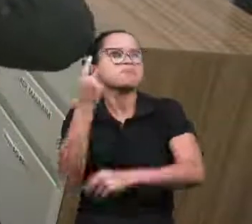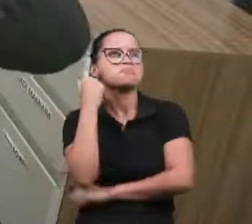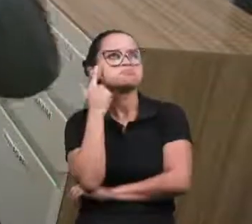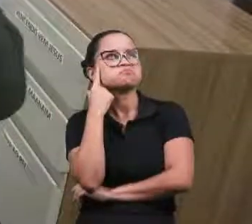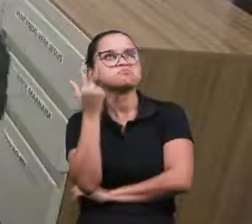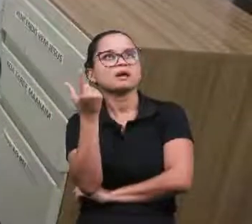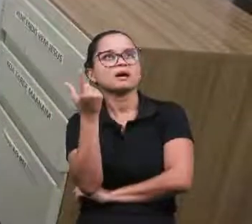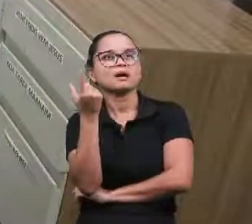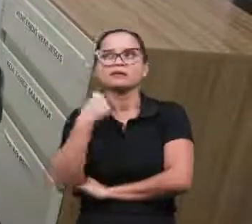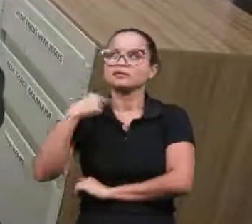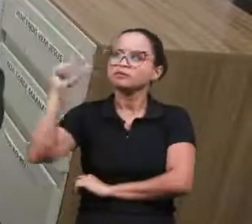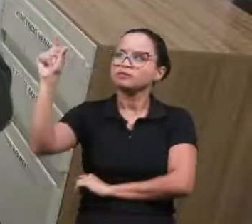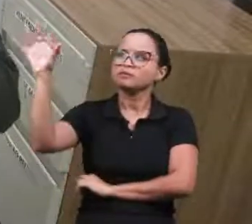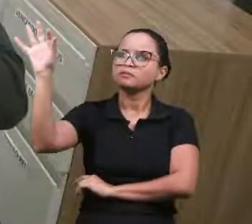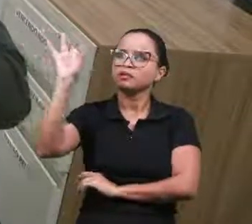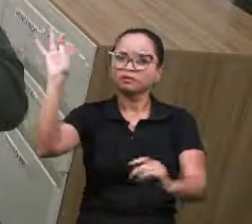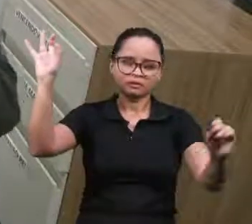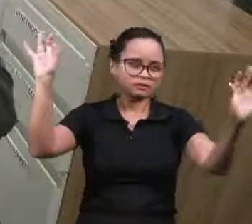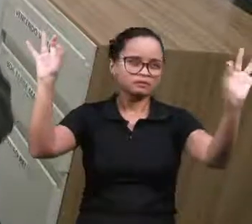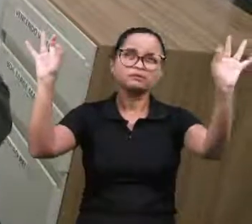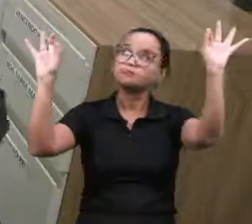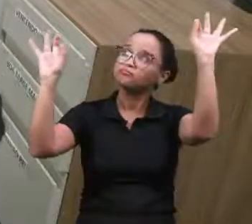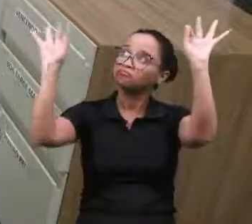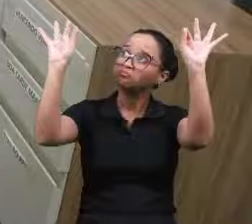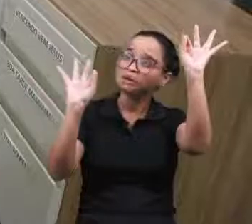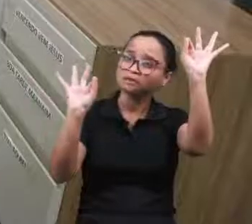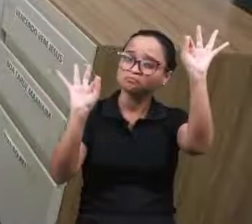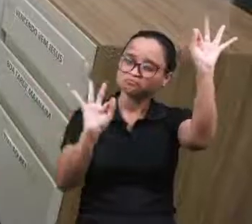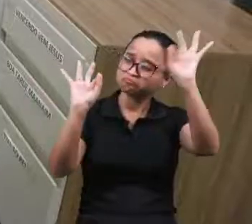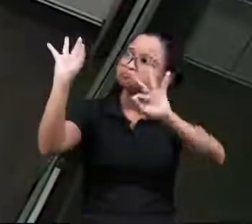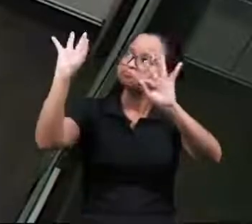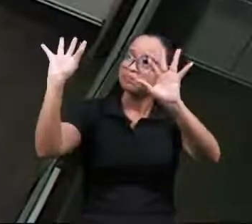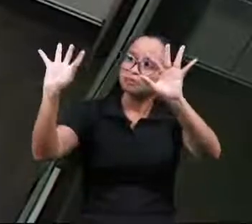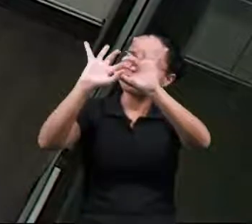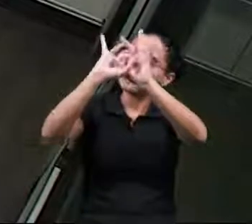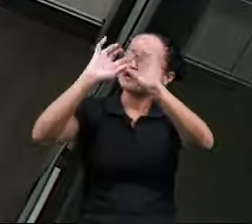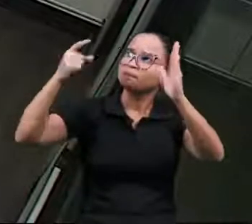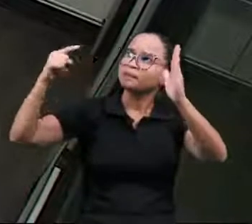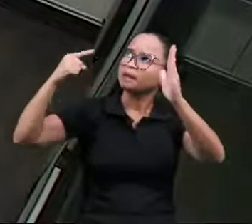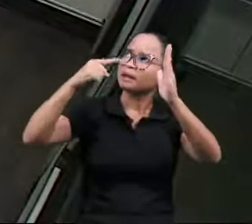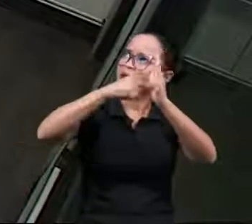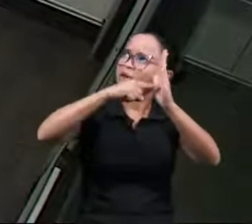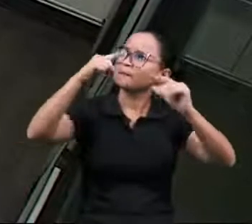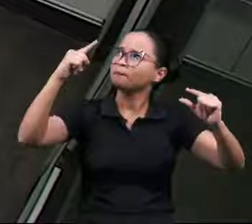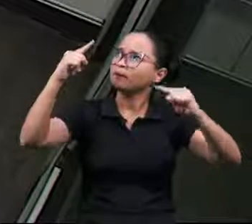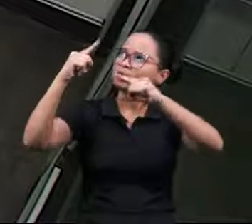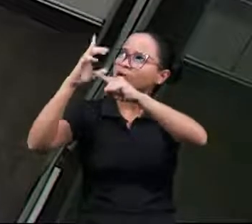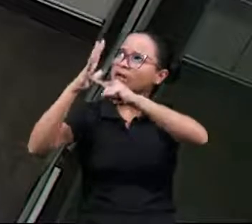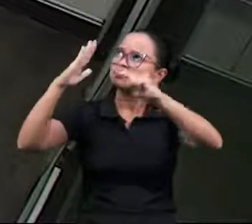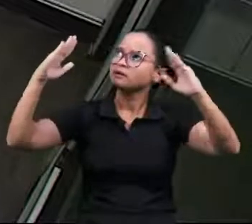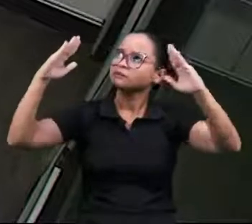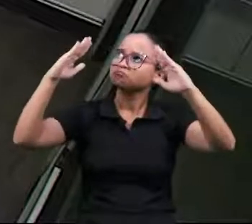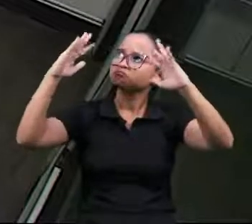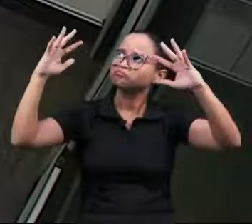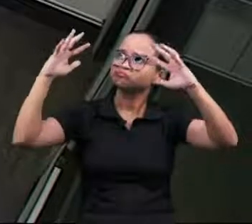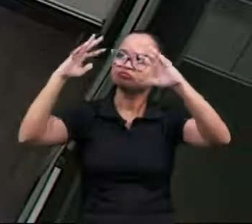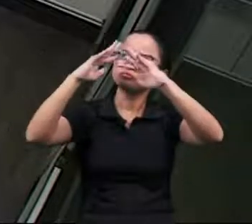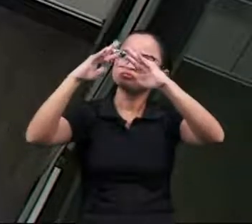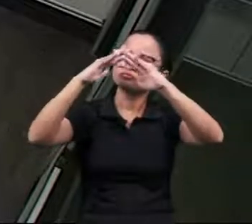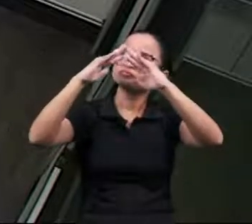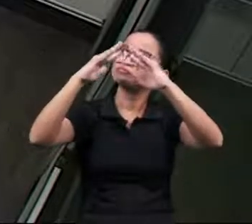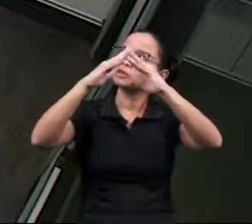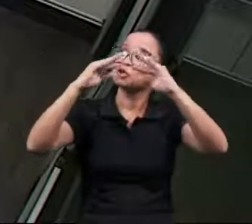coisa puxa a outra, uma coisa segura a outra. Parafusado. Parafusado, né? Encaixado algumas coisas que não... Encaixado, tudo